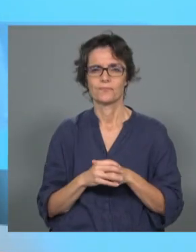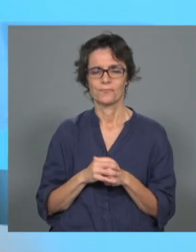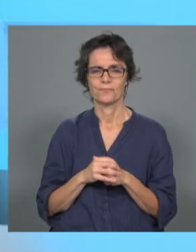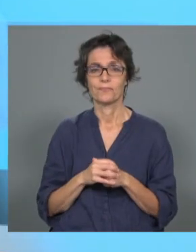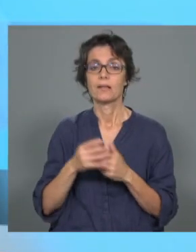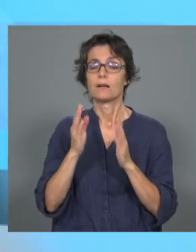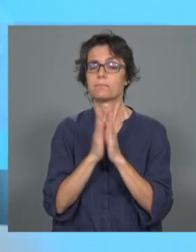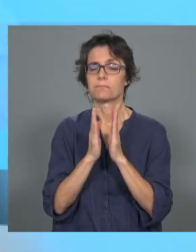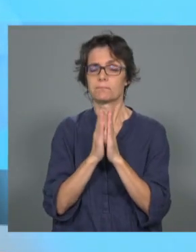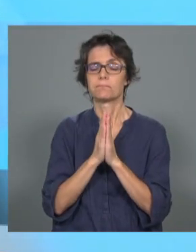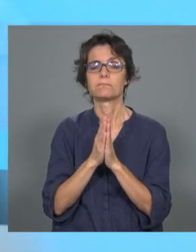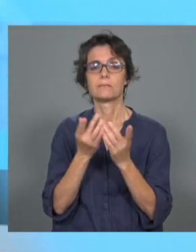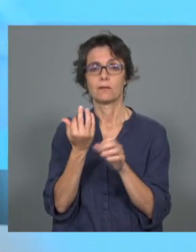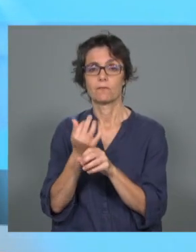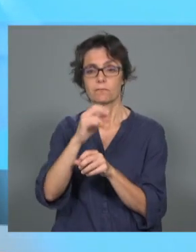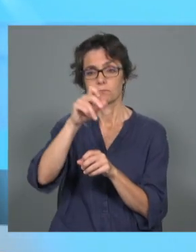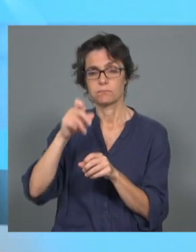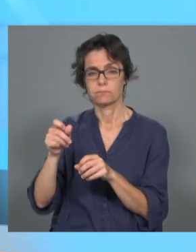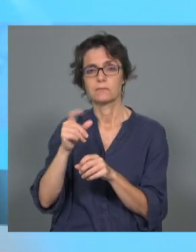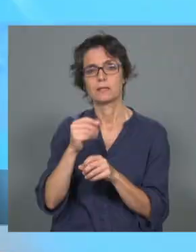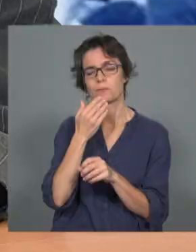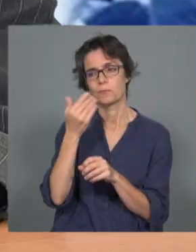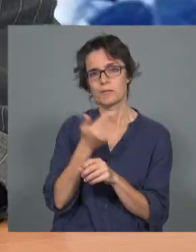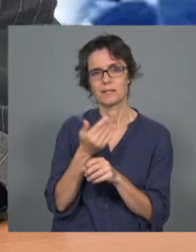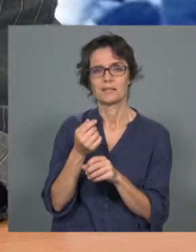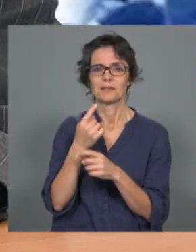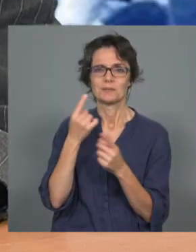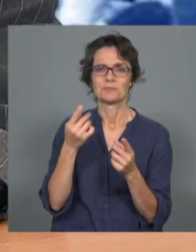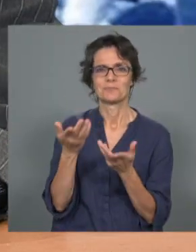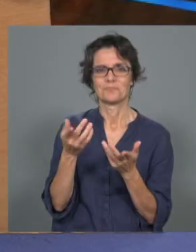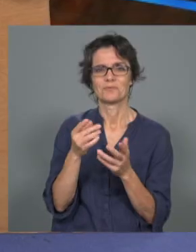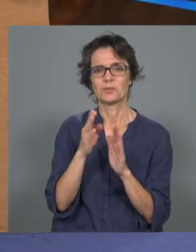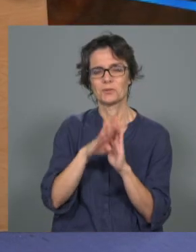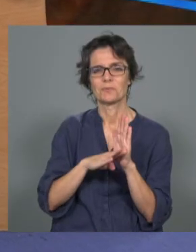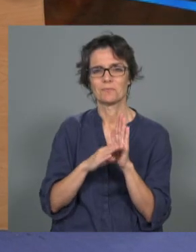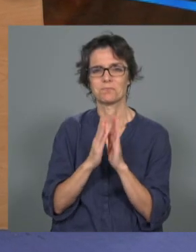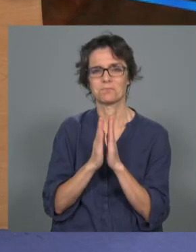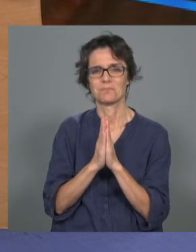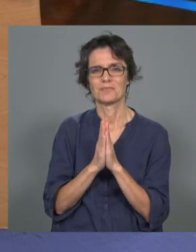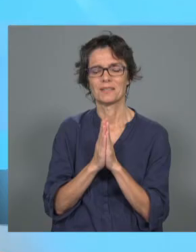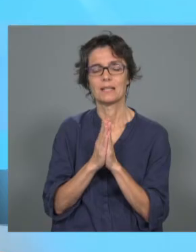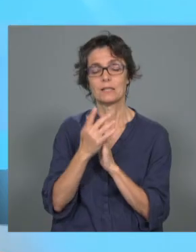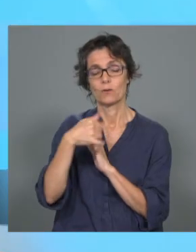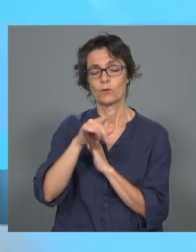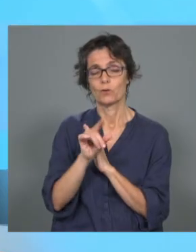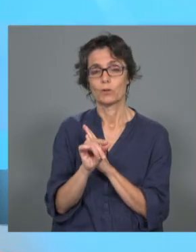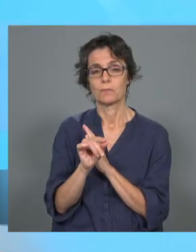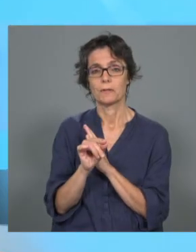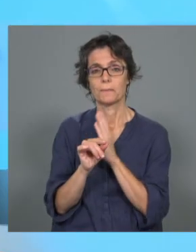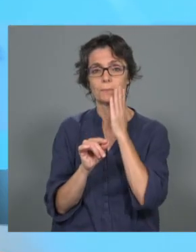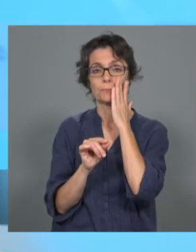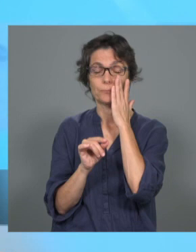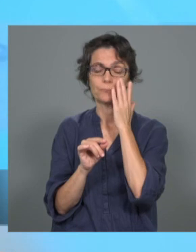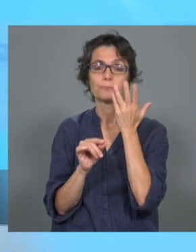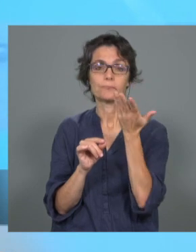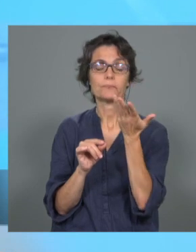que acontecem em tantos locais, e que agradeço ao Padre João Lourenço ter apresentado aqui neste programa, onde olhamos também a análise